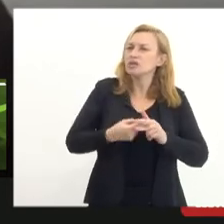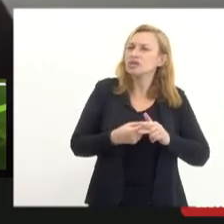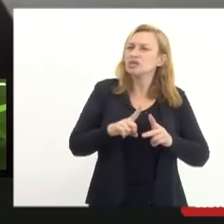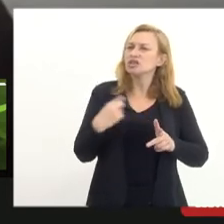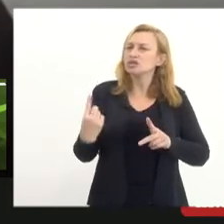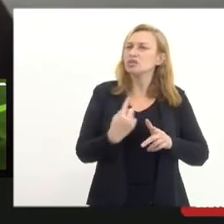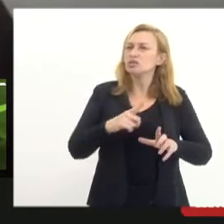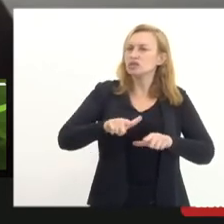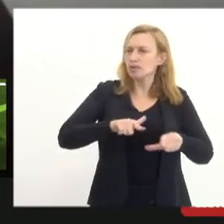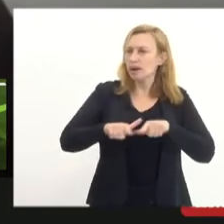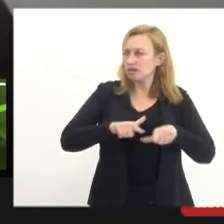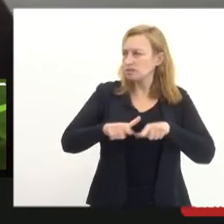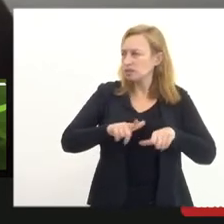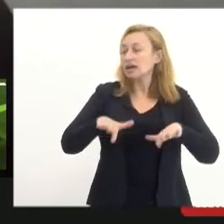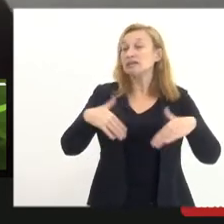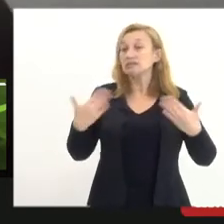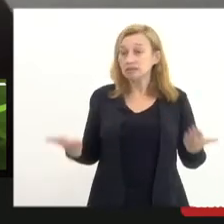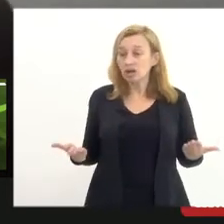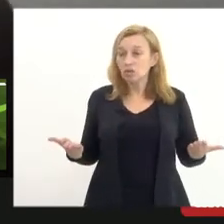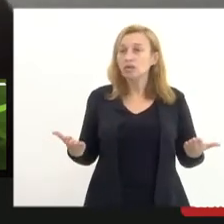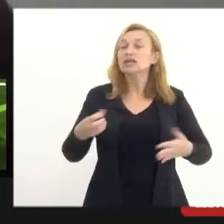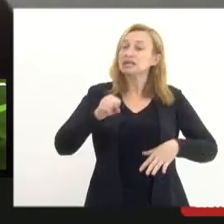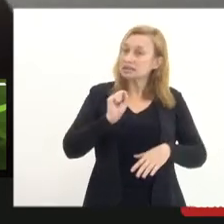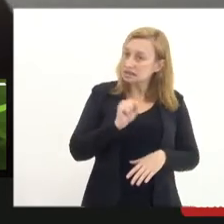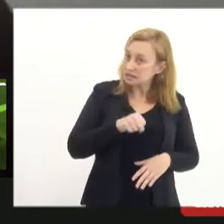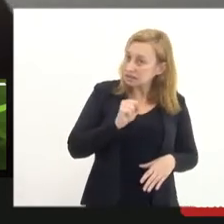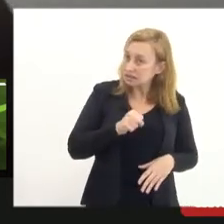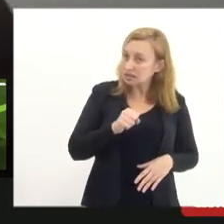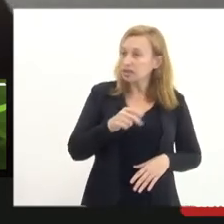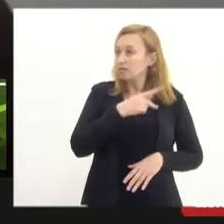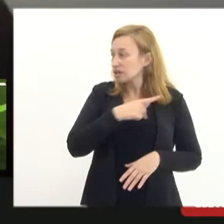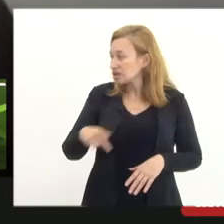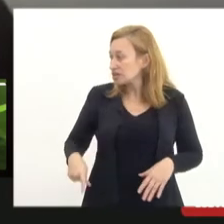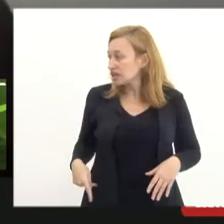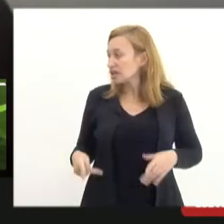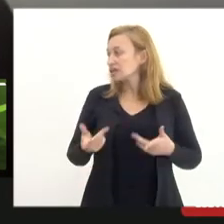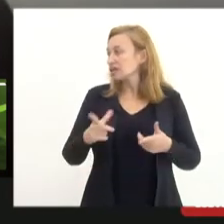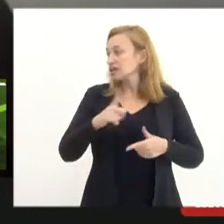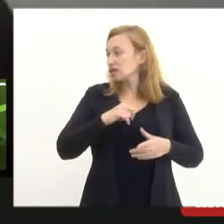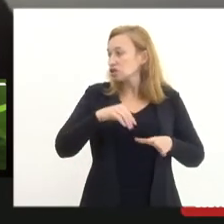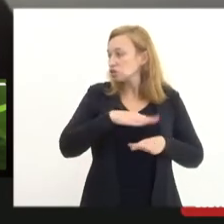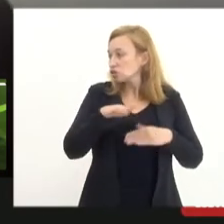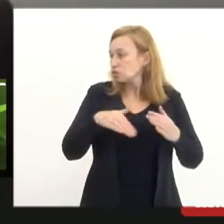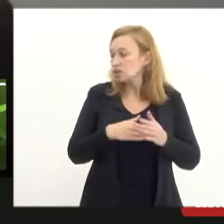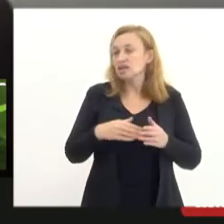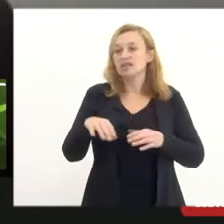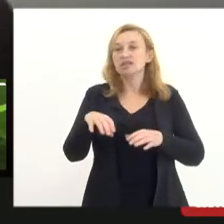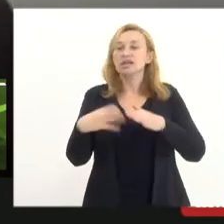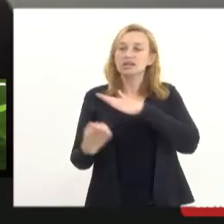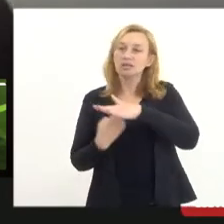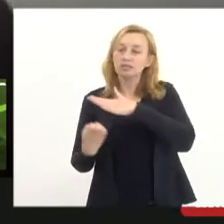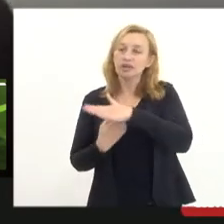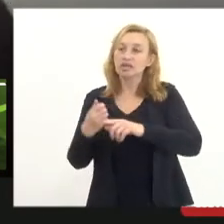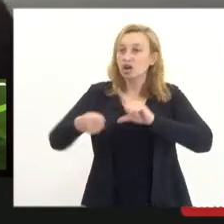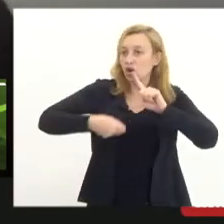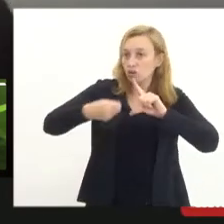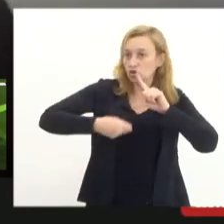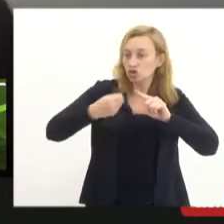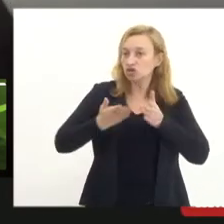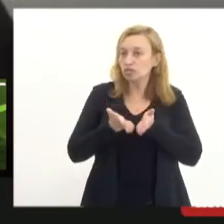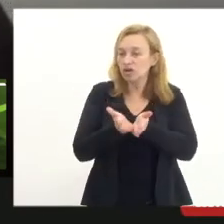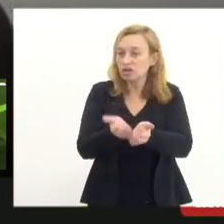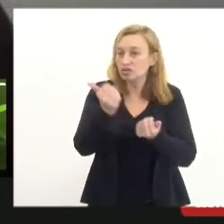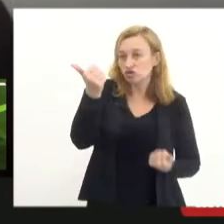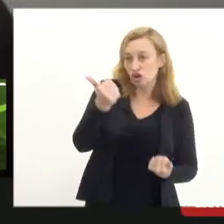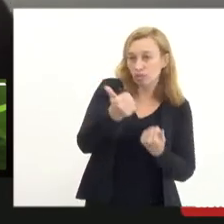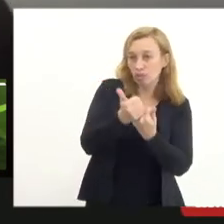nossas operações, né? Então, sim, presidente, entram todas as empresas logísticas de embarcação de